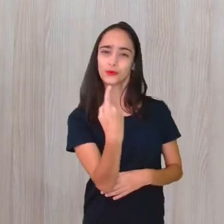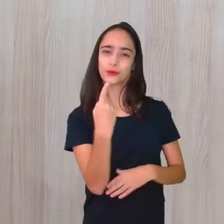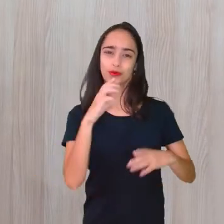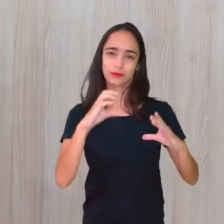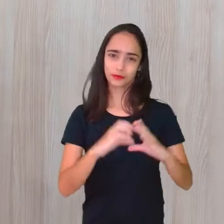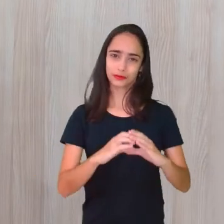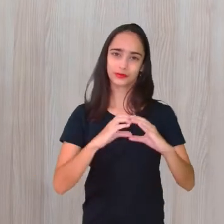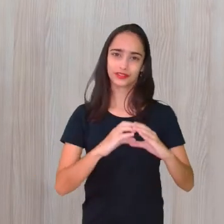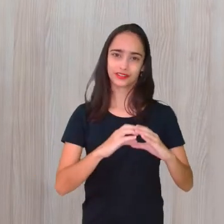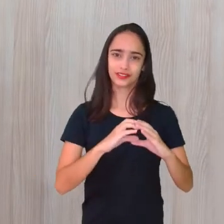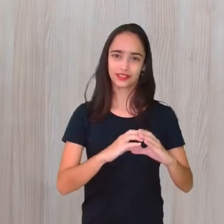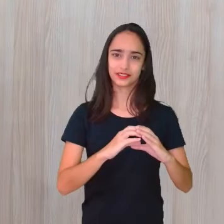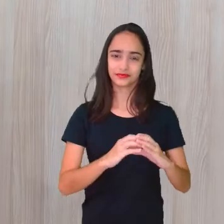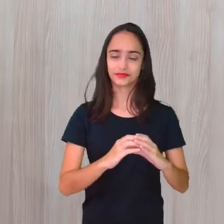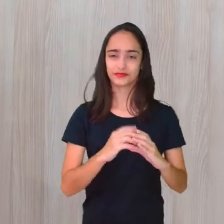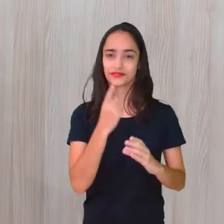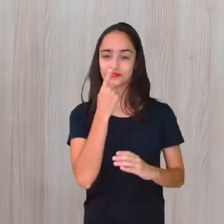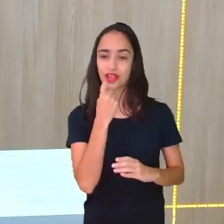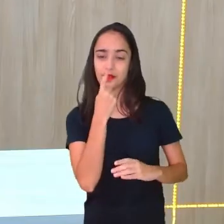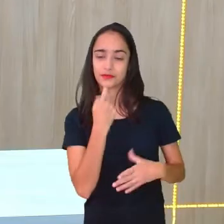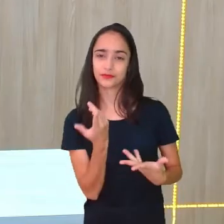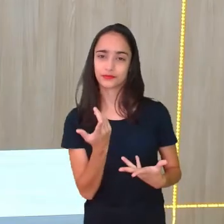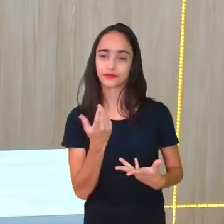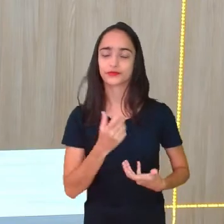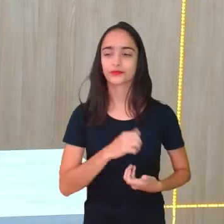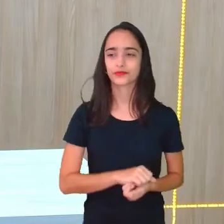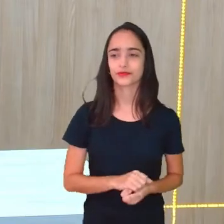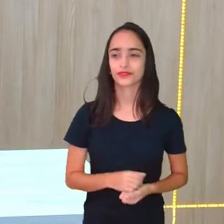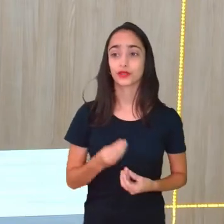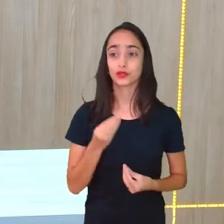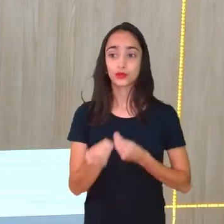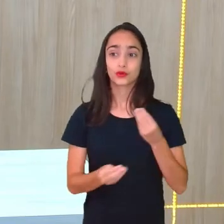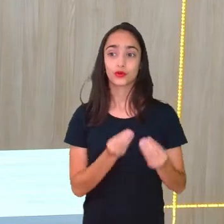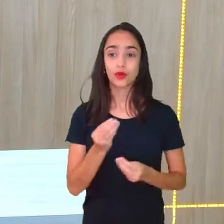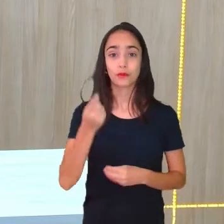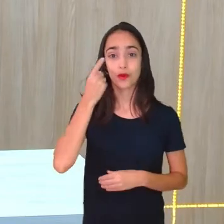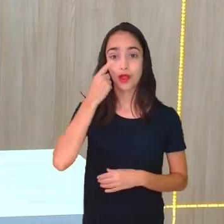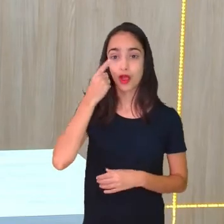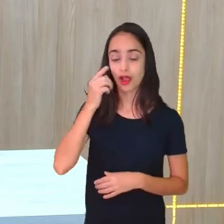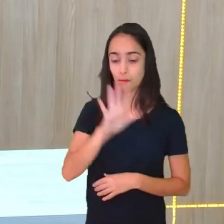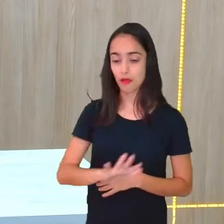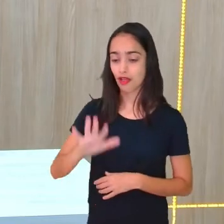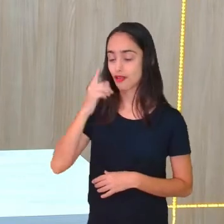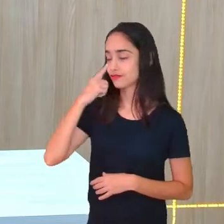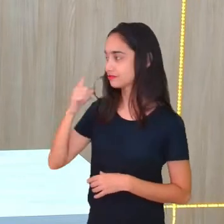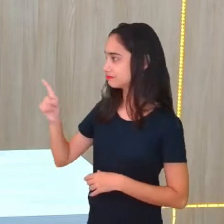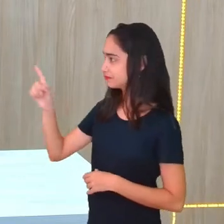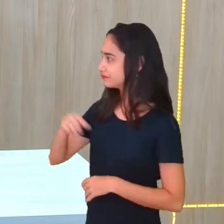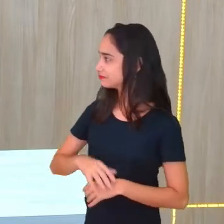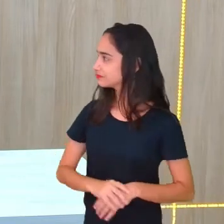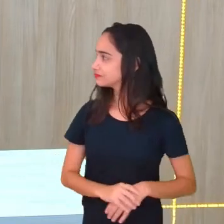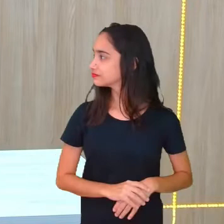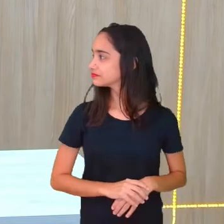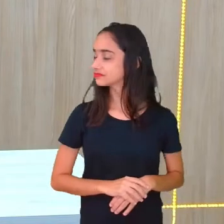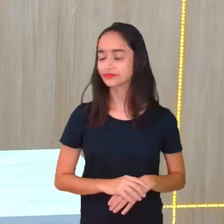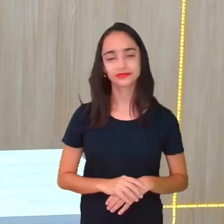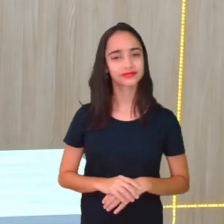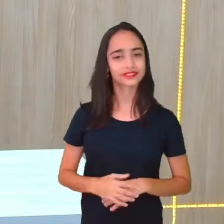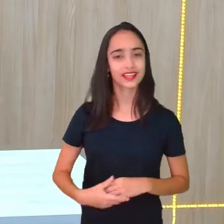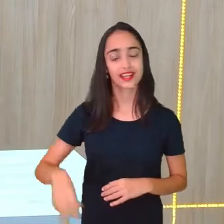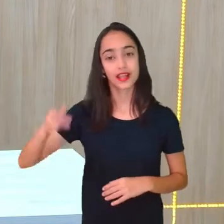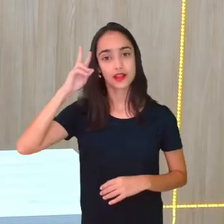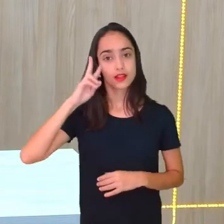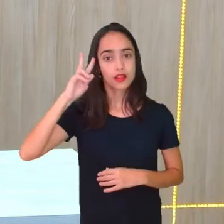Uma bolinha vermelha. Uma bolinha vermelha. Como? Tá aqui, ó, no meu espaço amostral. Lembrando,